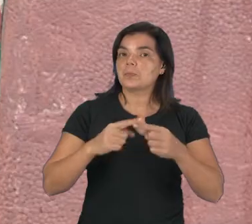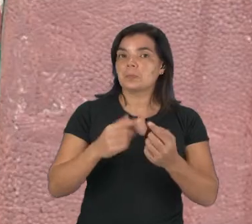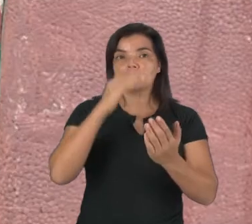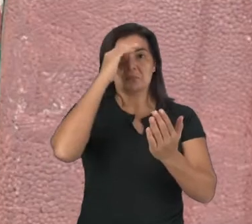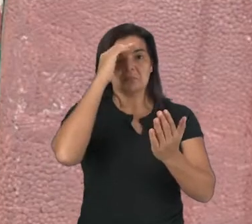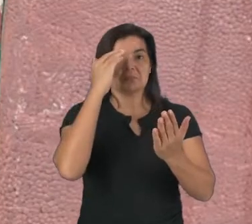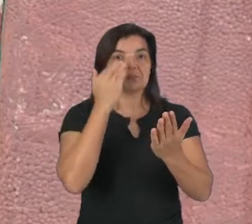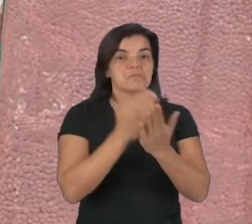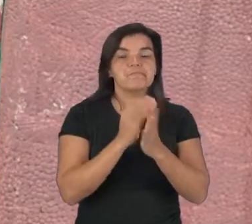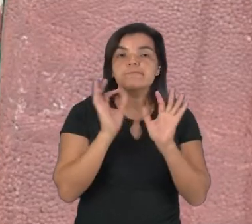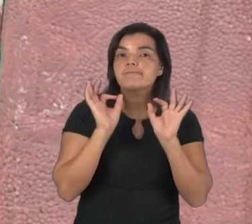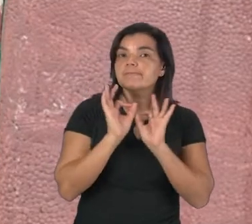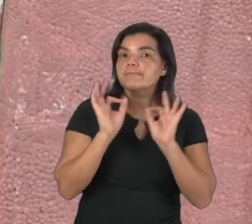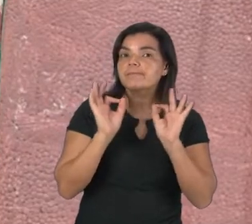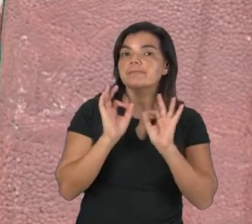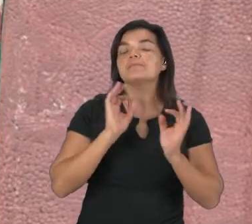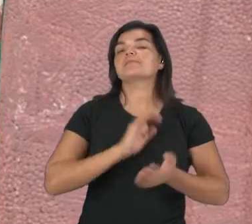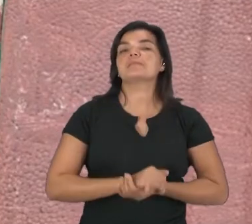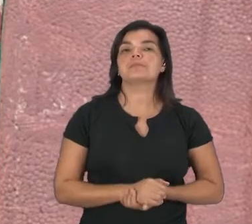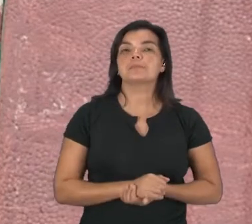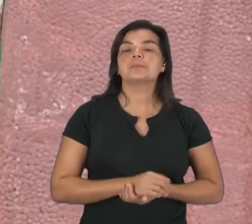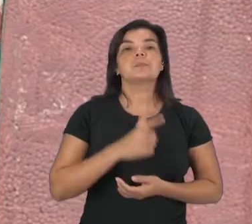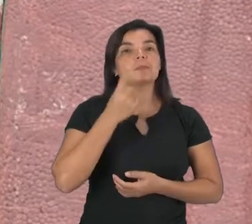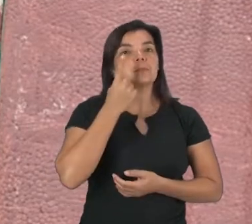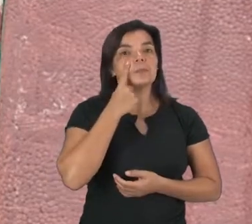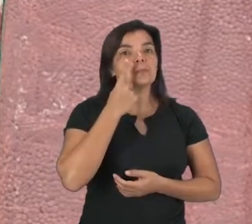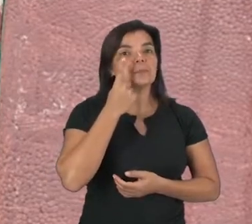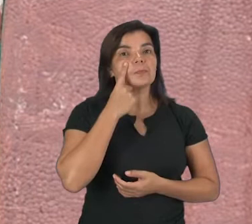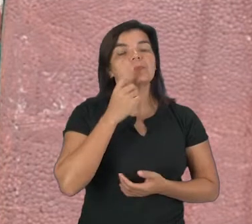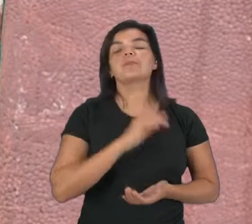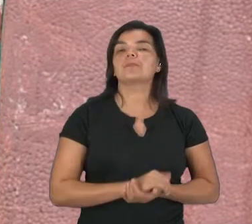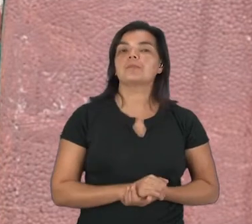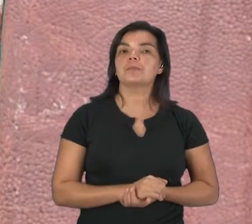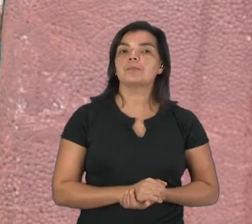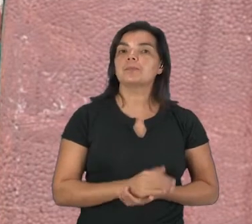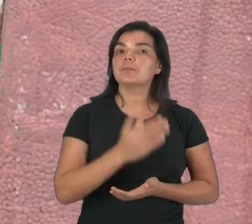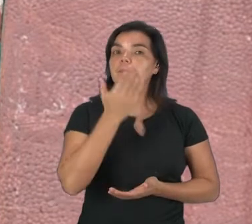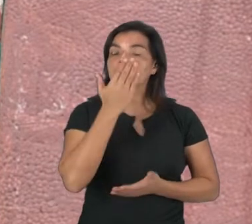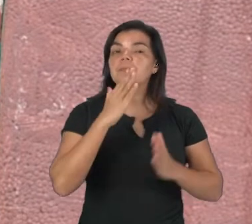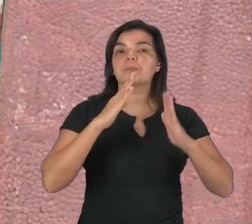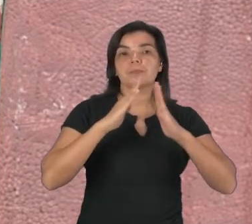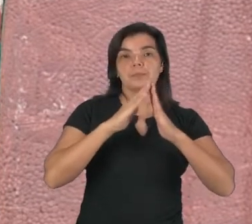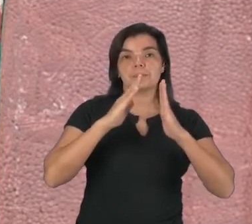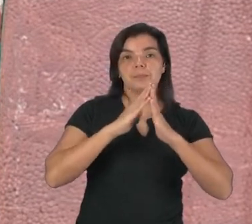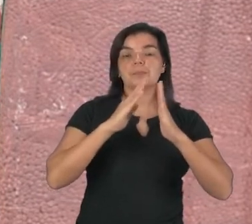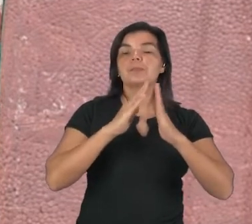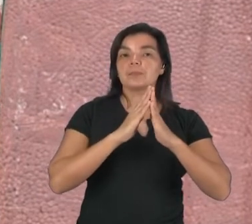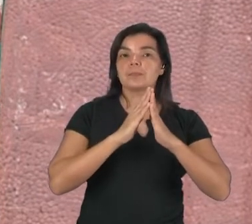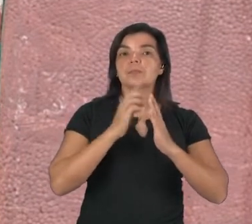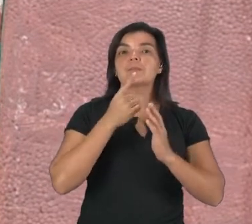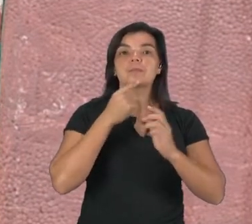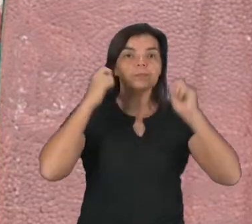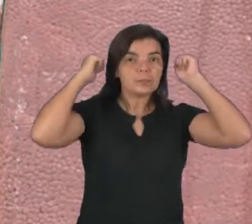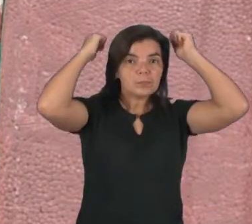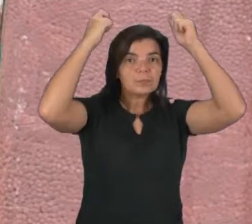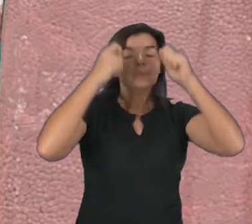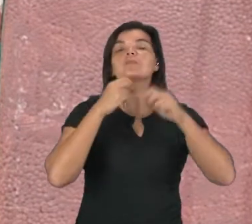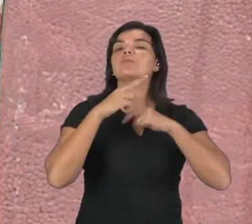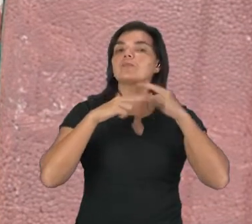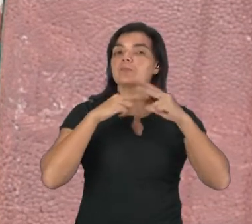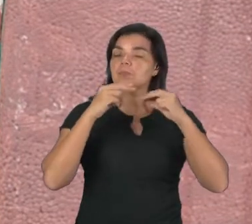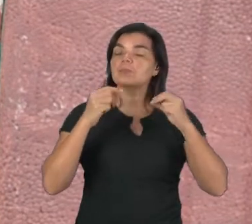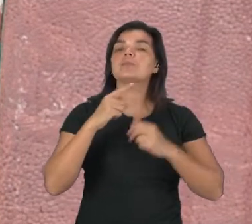obedeceu, não é mesmo? Observem que aqui, na frente da casa da Chapeuzinho Vermelho, tem algumas